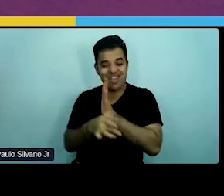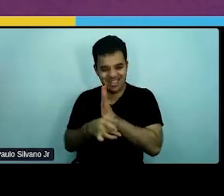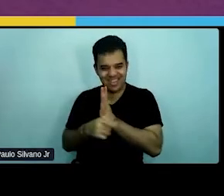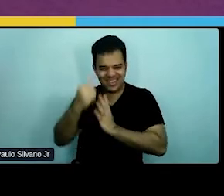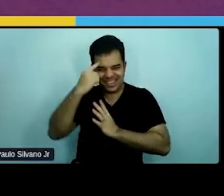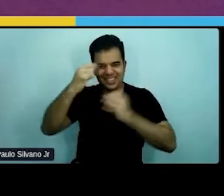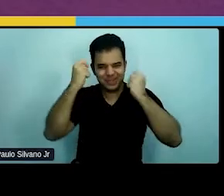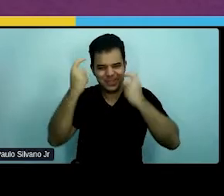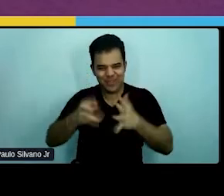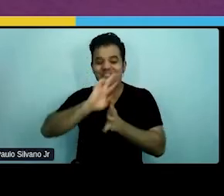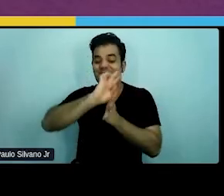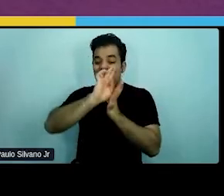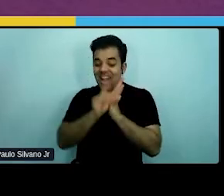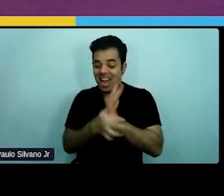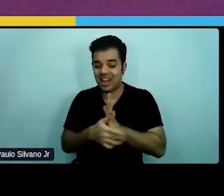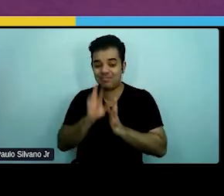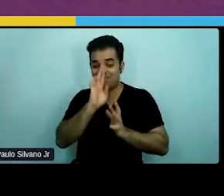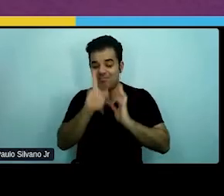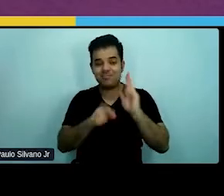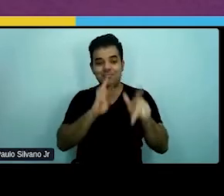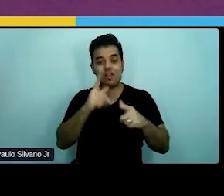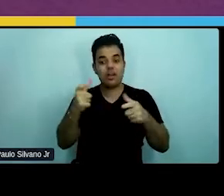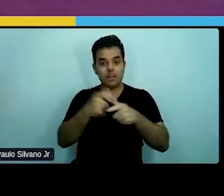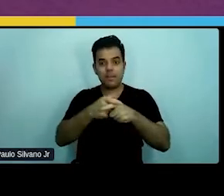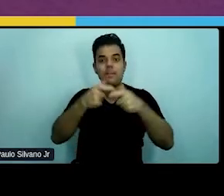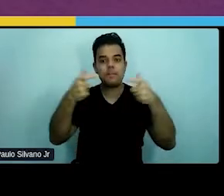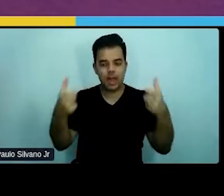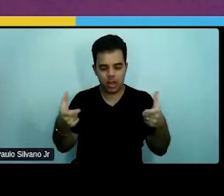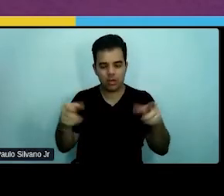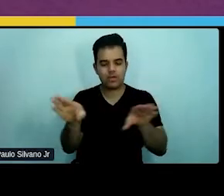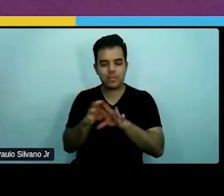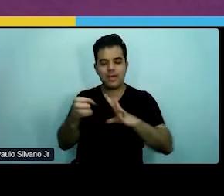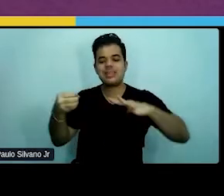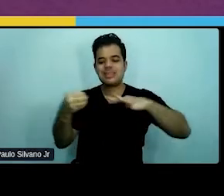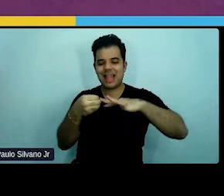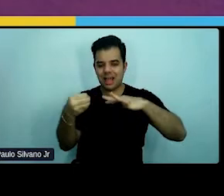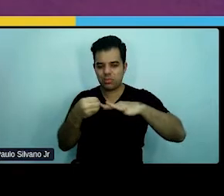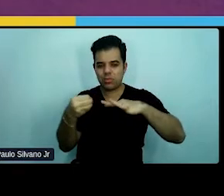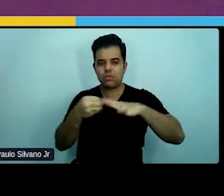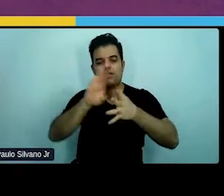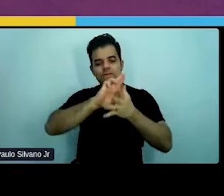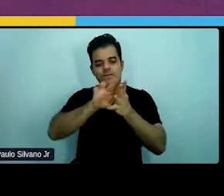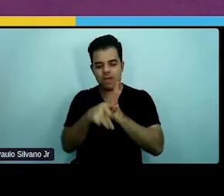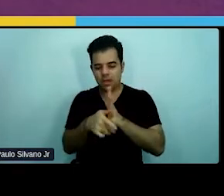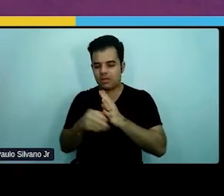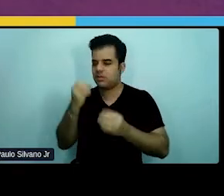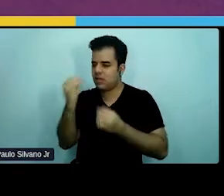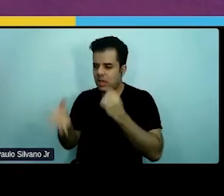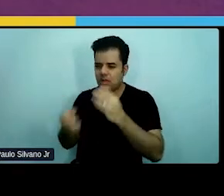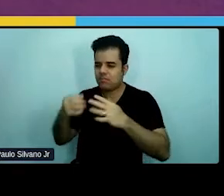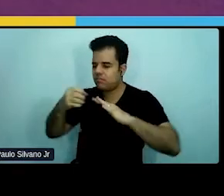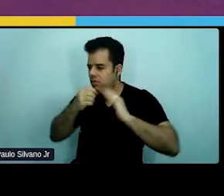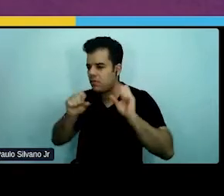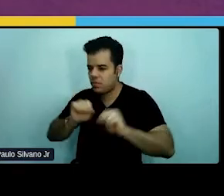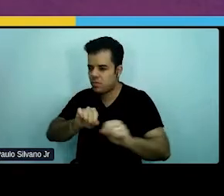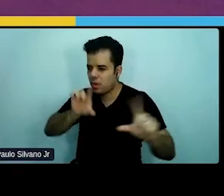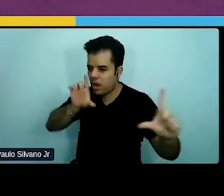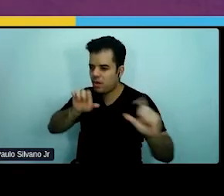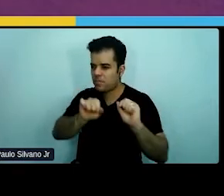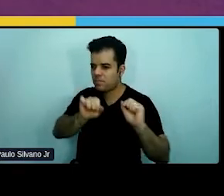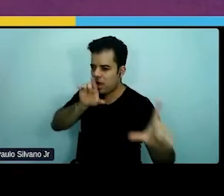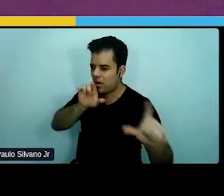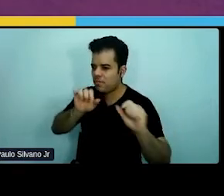questão da experiência, né? Volume maior de dados e variedade. Não tem essa variedade de exemplos de maçã. E aí isso levou